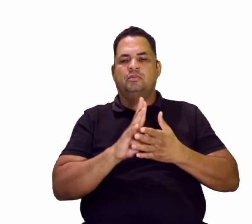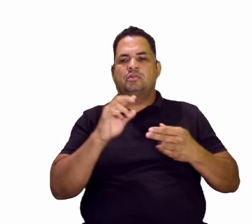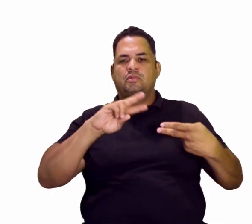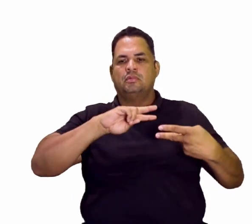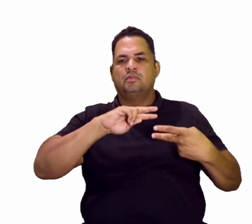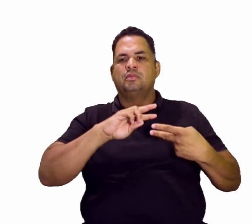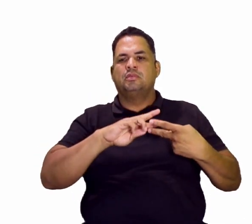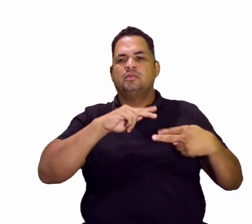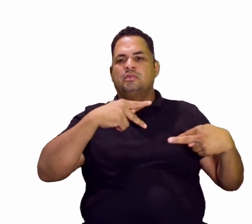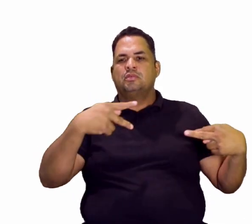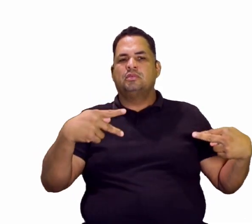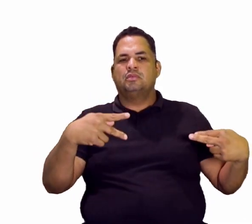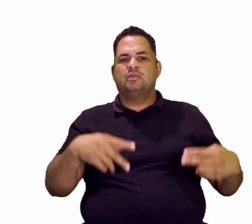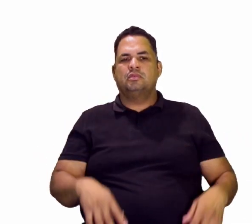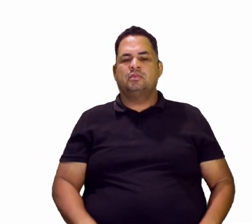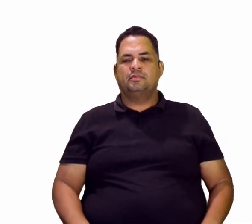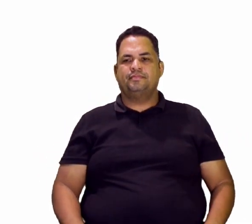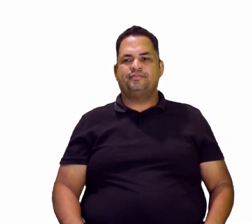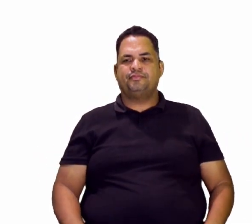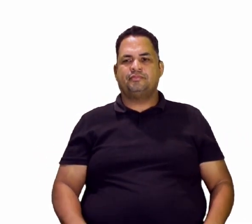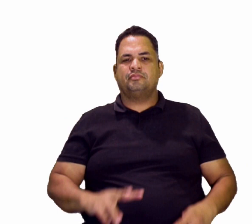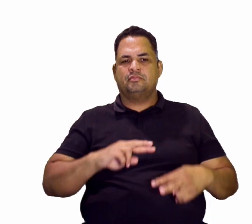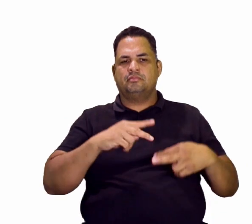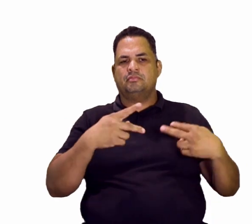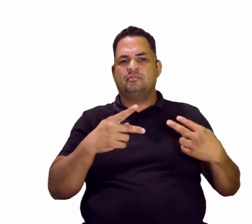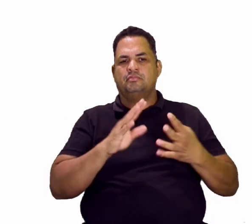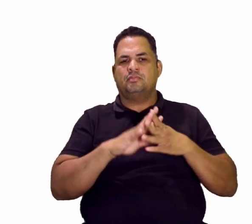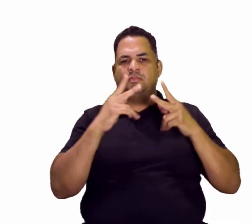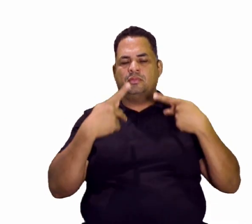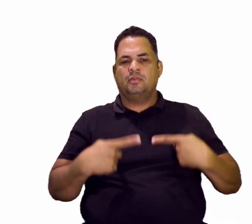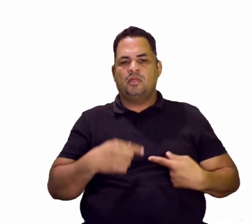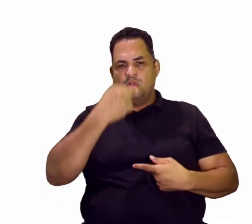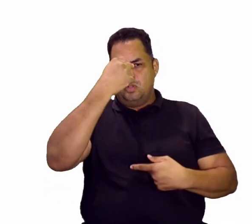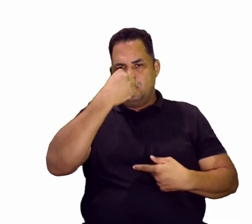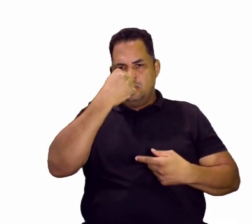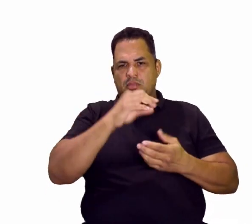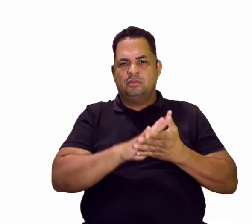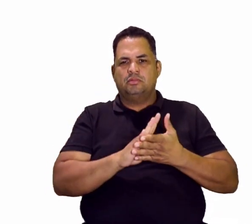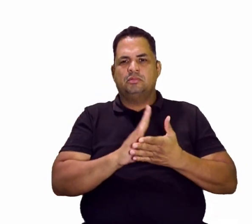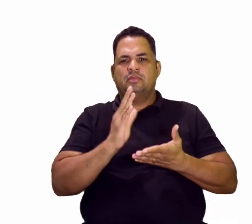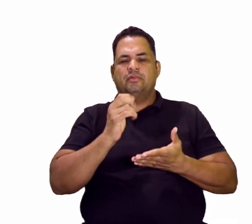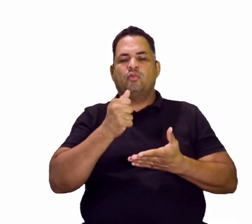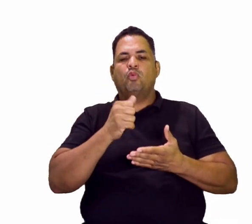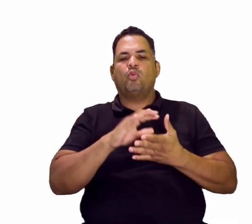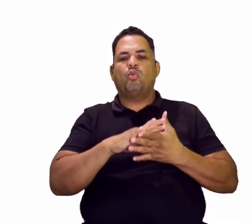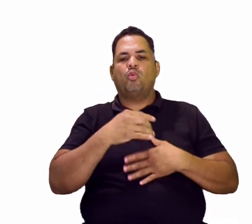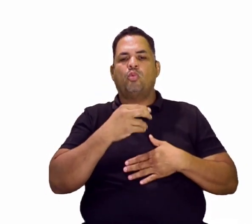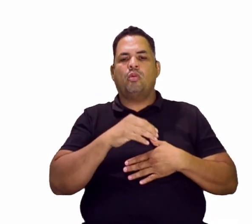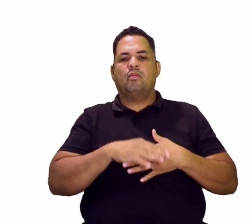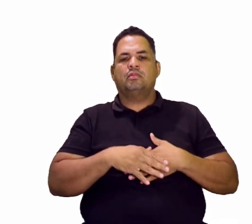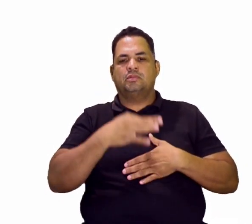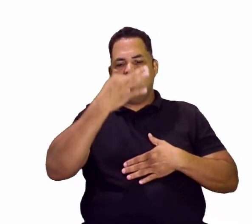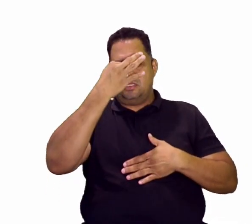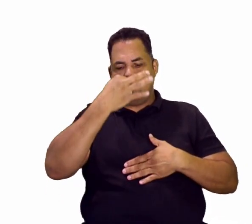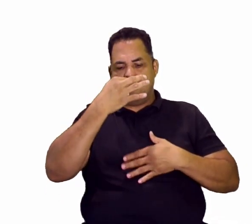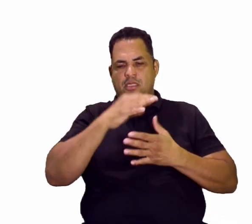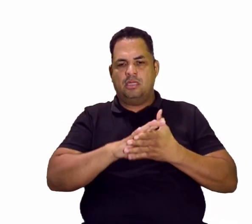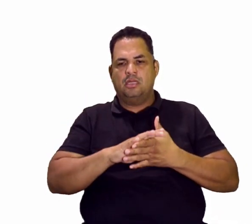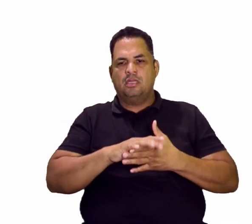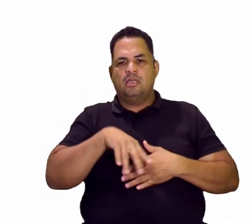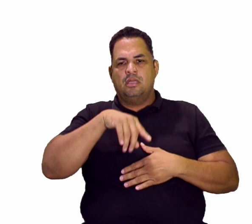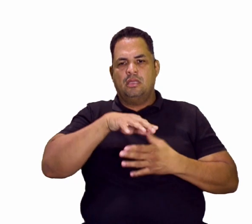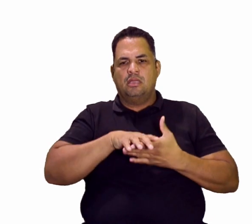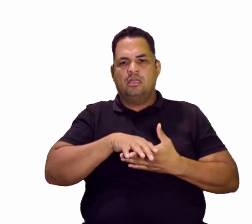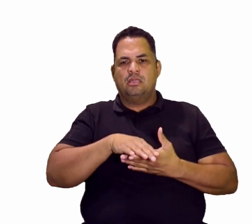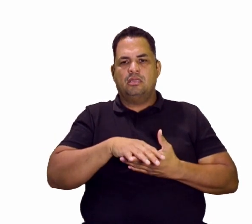genéticos dos vírus humano da gripe, do vírus da gripe aviária, pensa na misturada, né? E